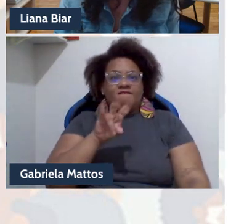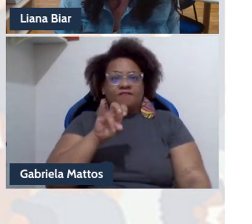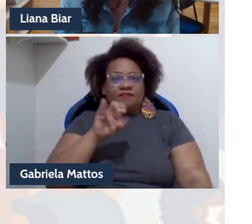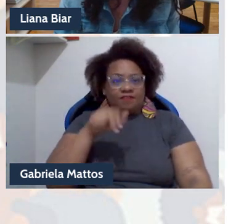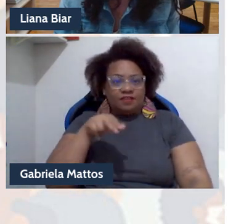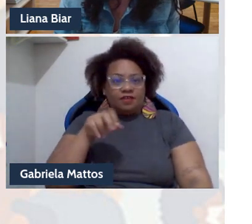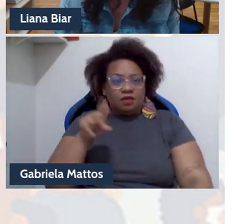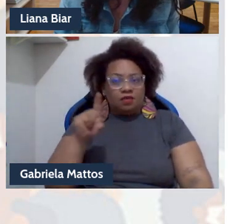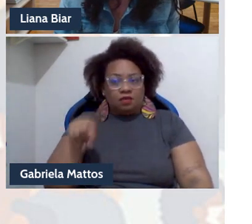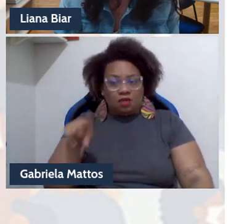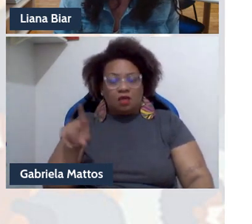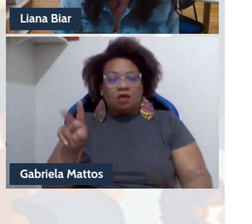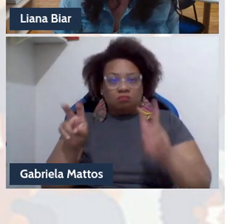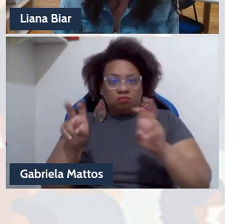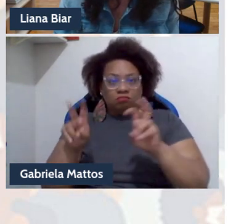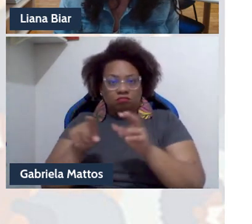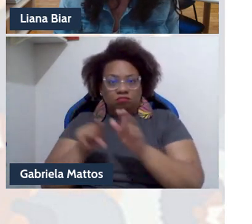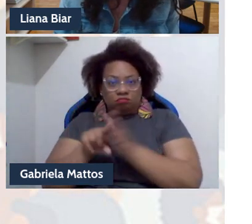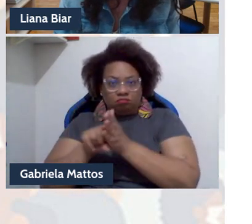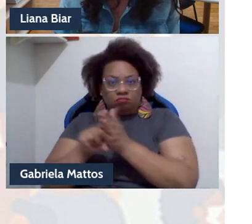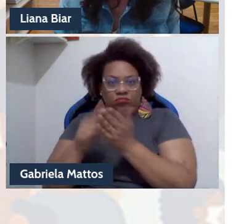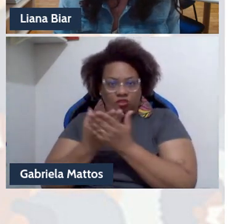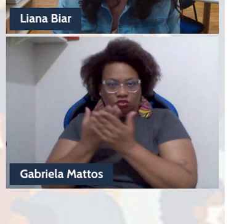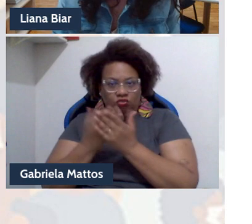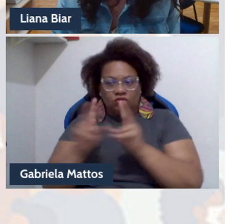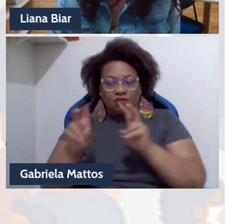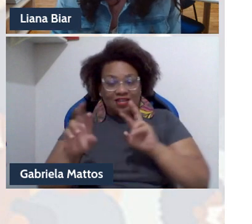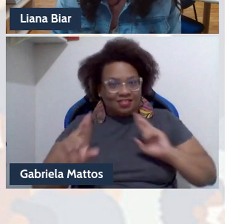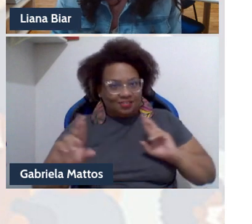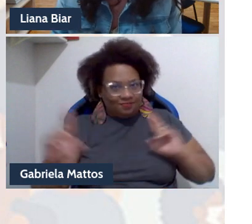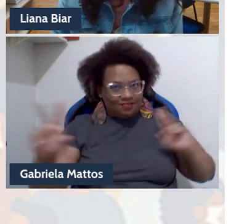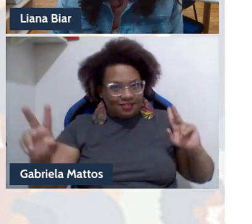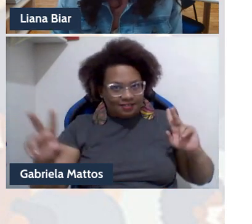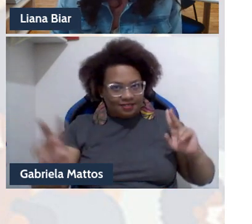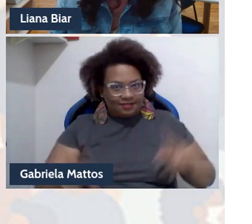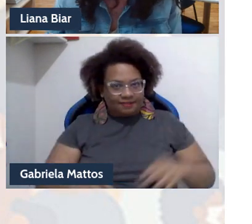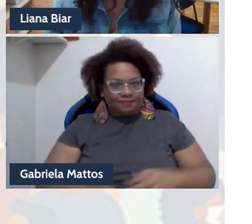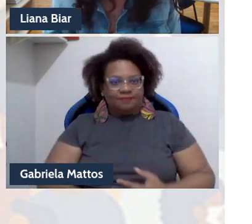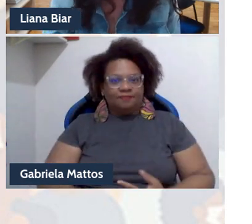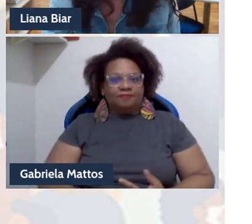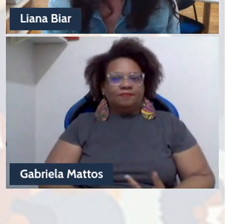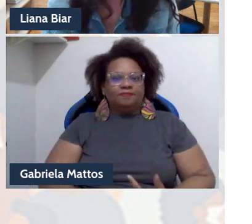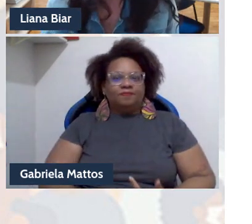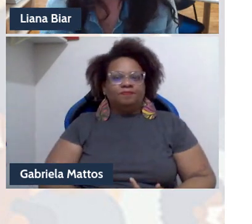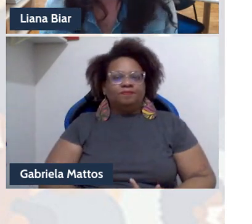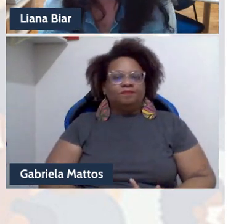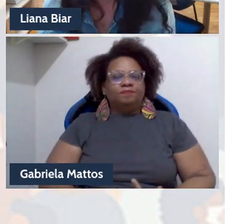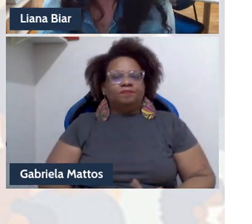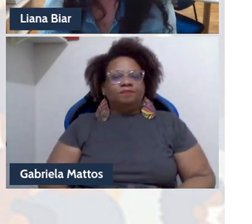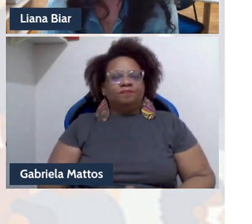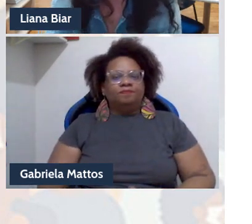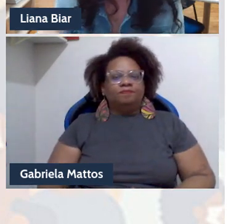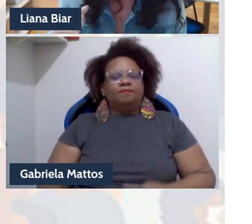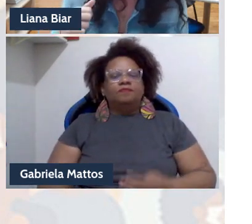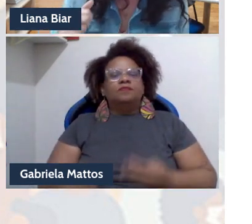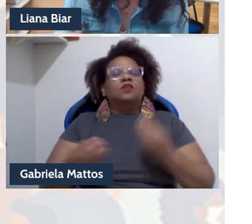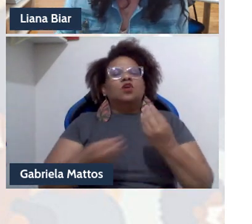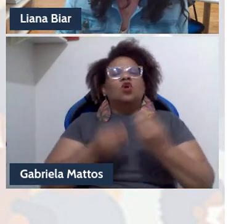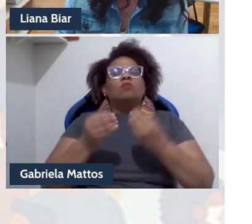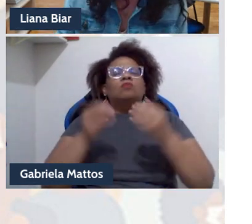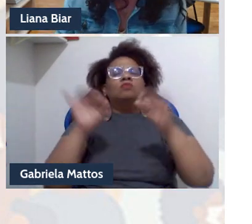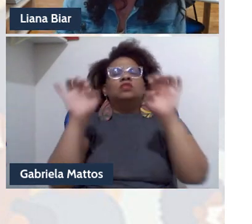dessas questões, né, dessas diferenças. Em termos de estrutura narrativa, a gente vê que a Silvia